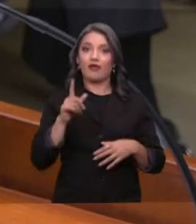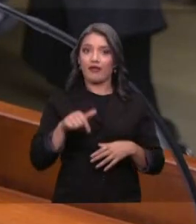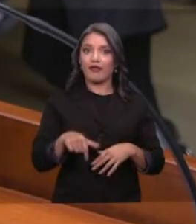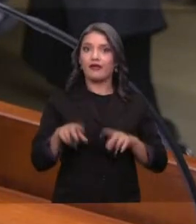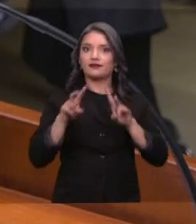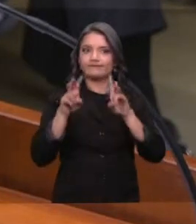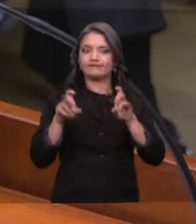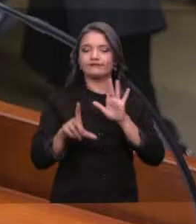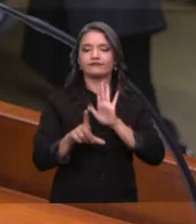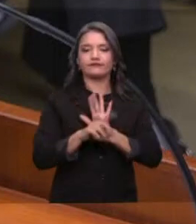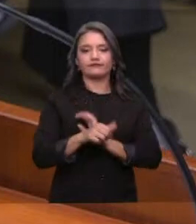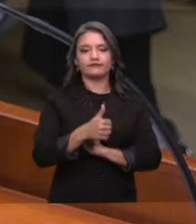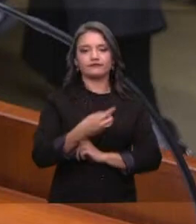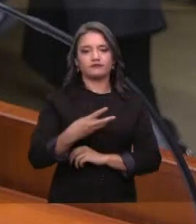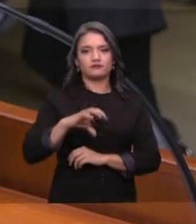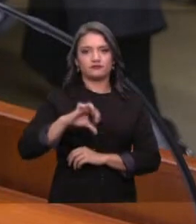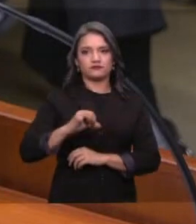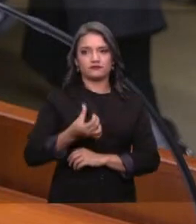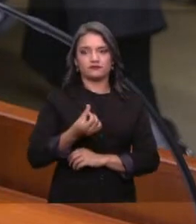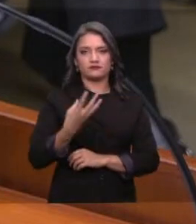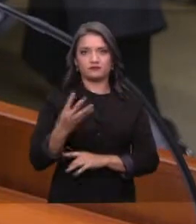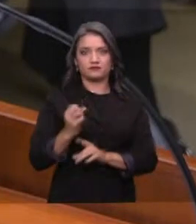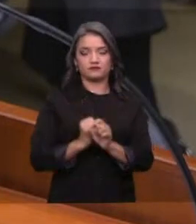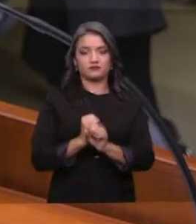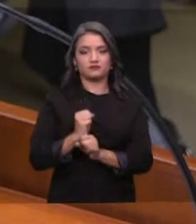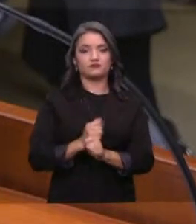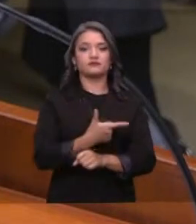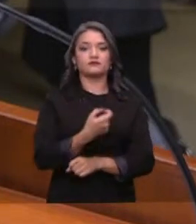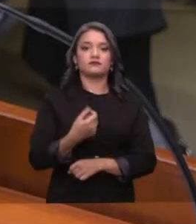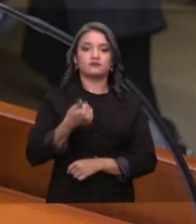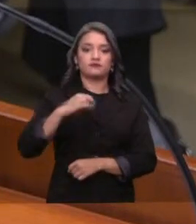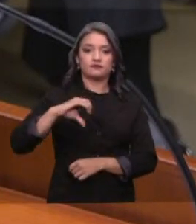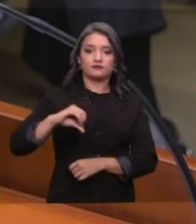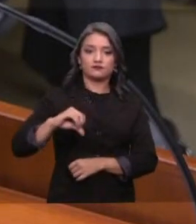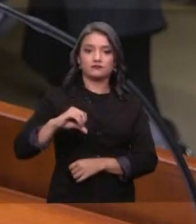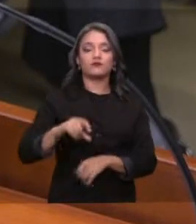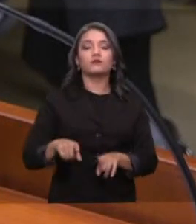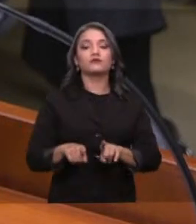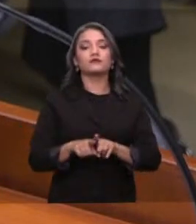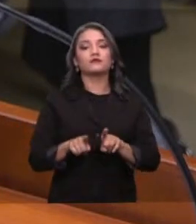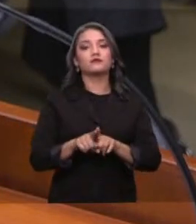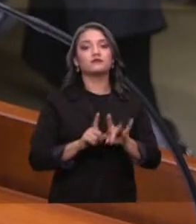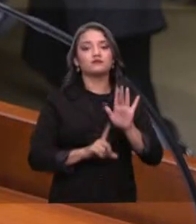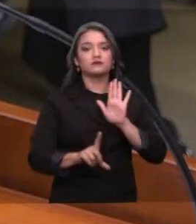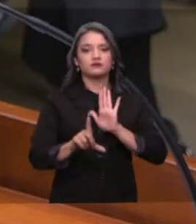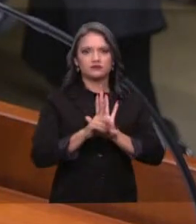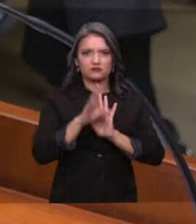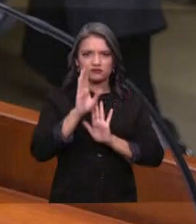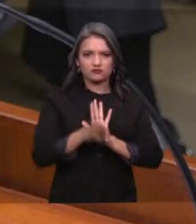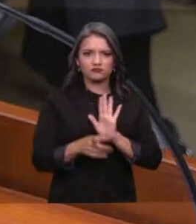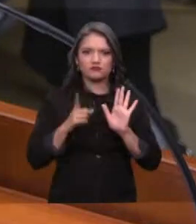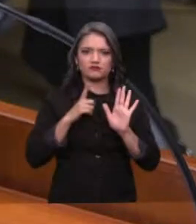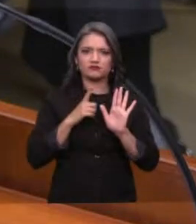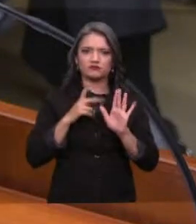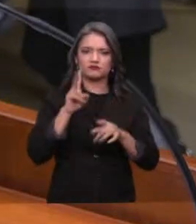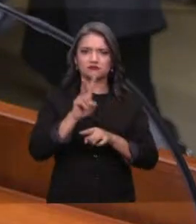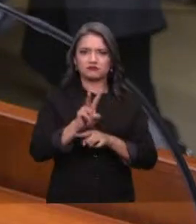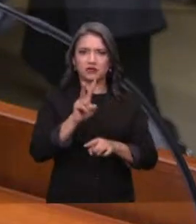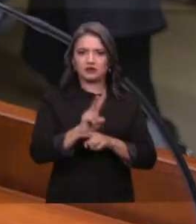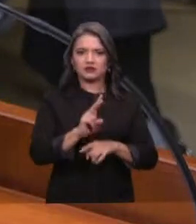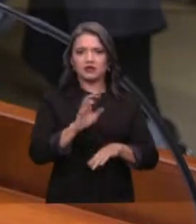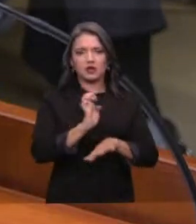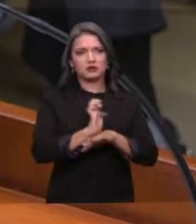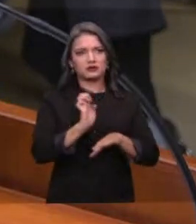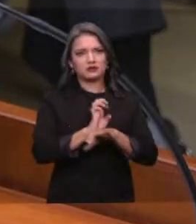tratada na Lei 3.964, de 2019. Além disso, a própria legislação tratou de preservar a autonomia dos Estados